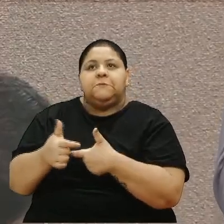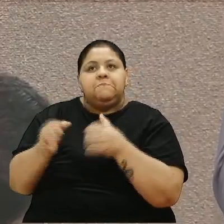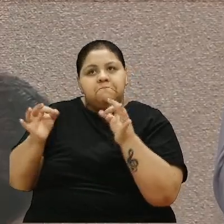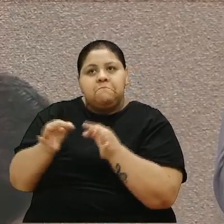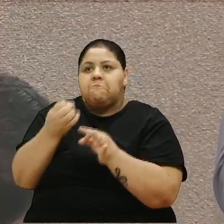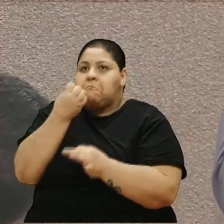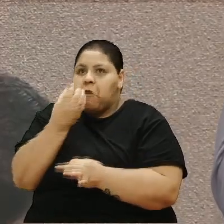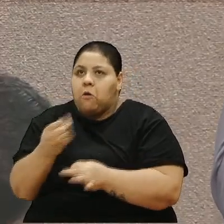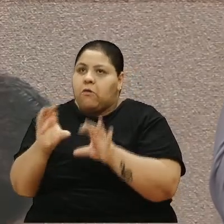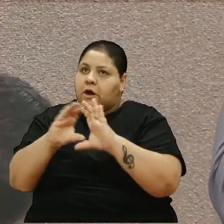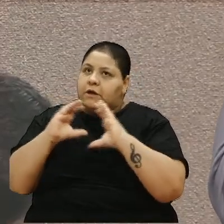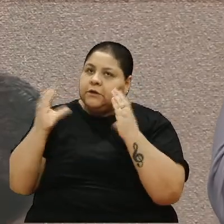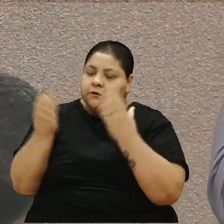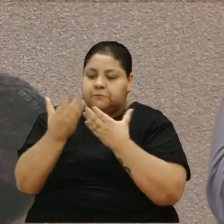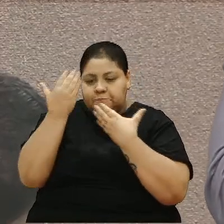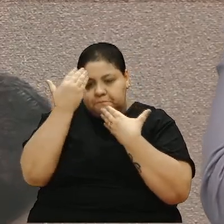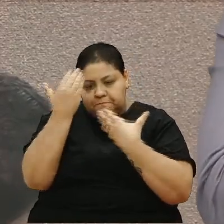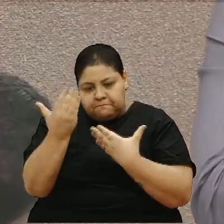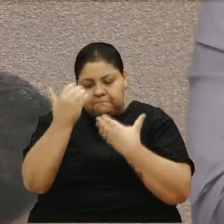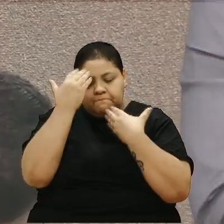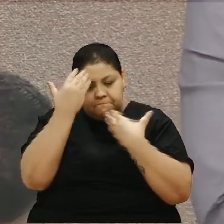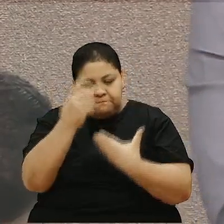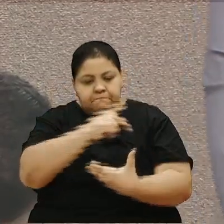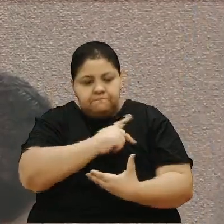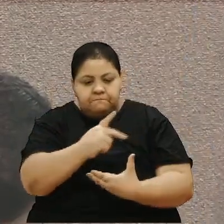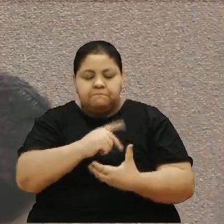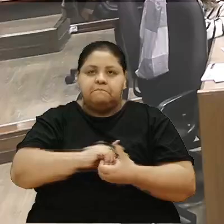bom e a comunidade agradece. Muito obrigado, presidente.